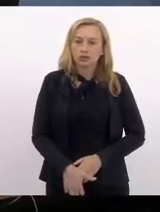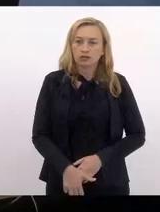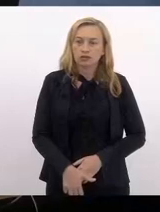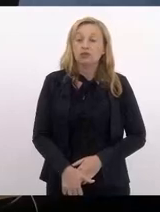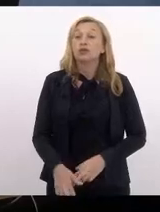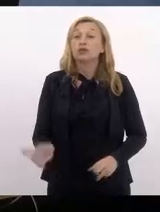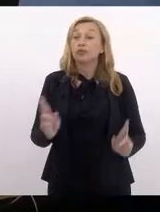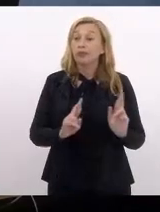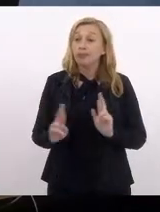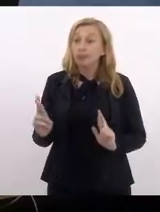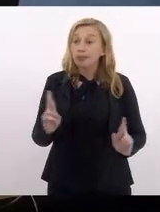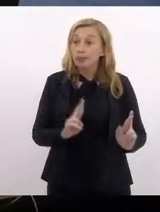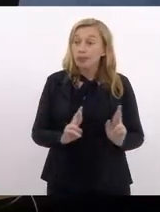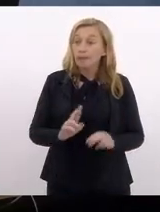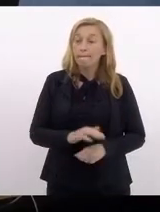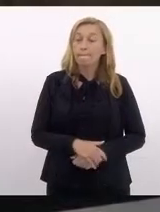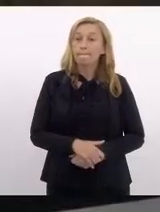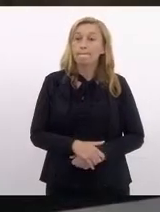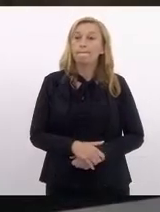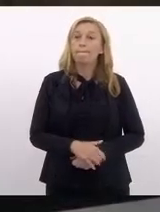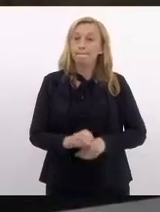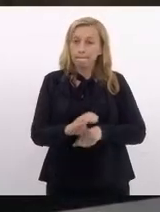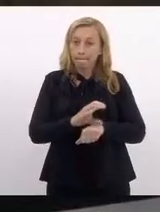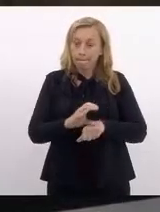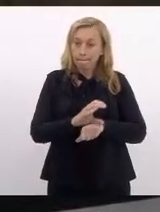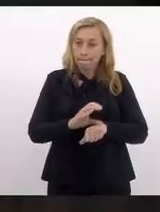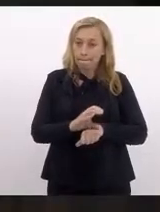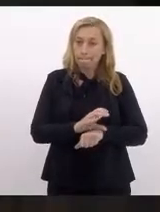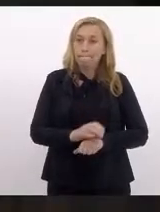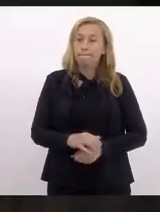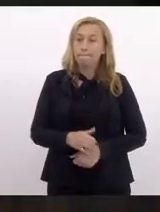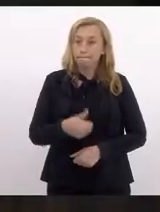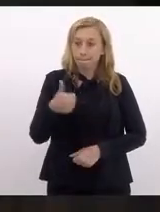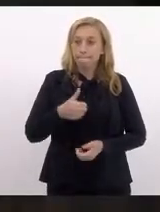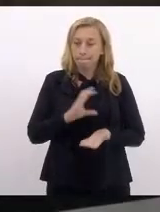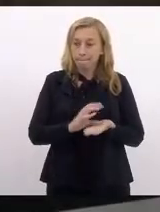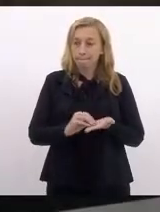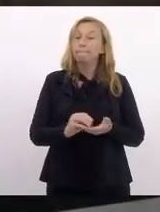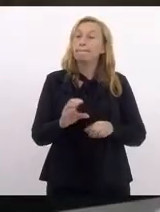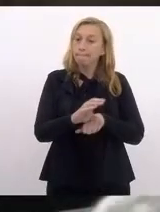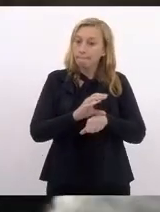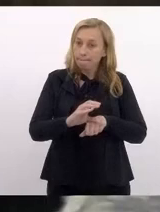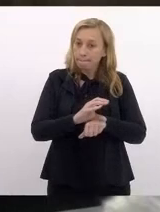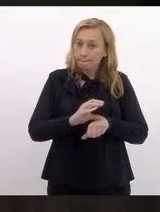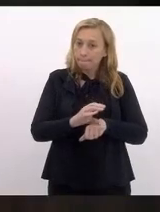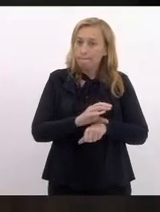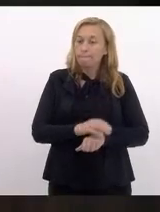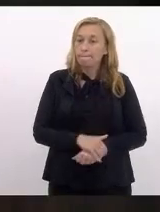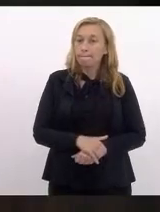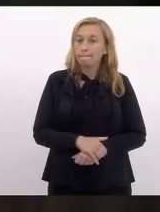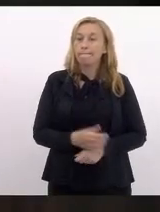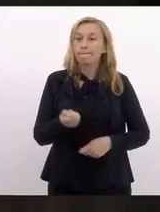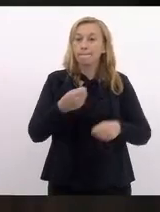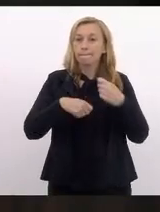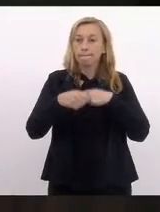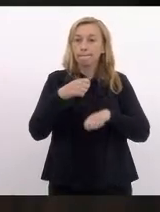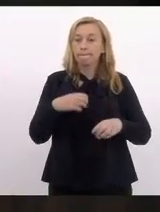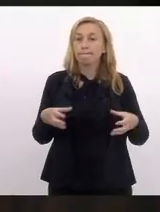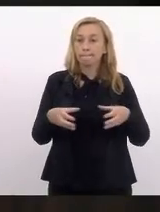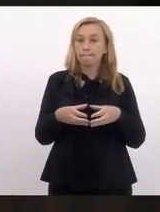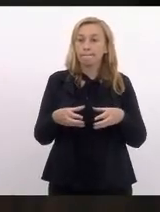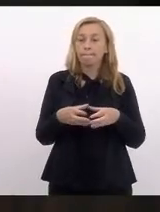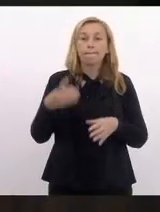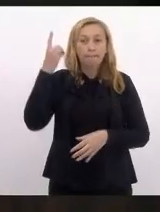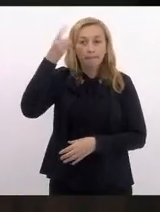em relação o parecer pela condicionalidade primeiro da pauta parecer pela consulta ela começa a economia Deputado Noel de